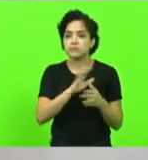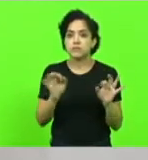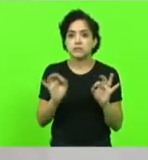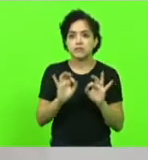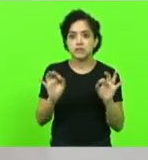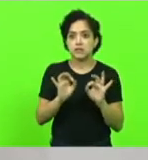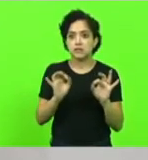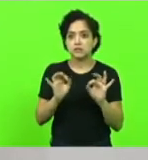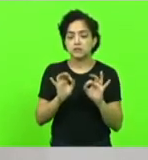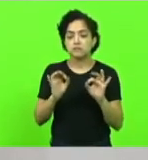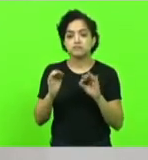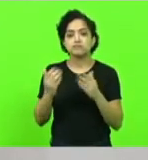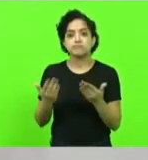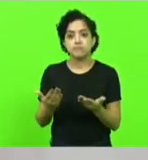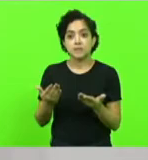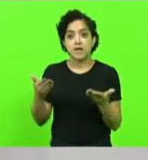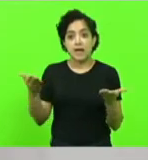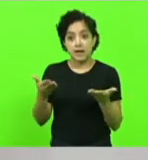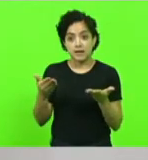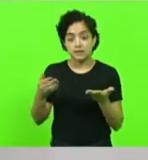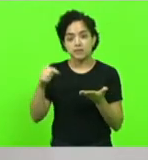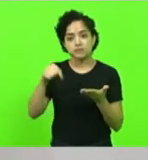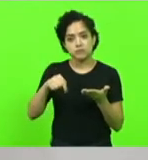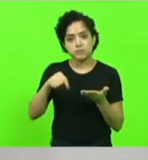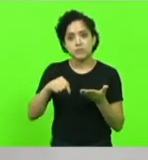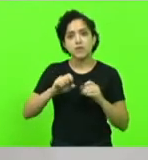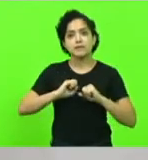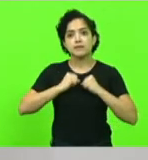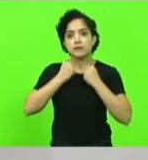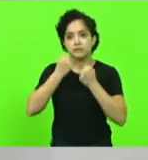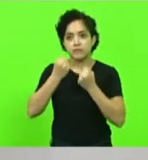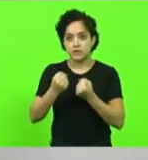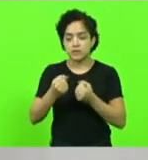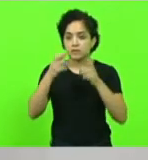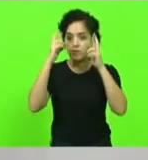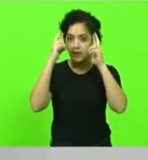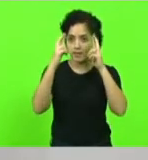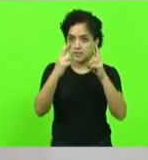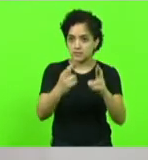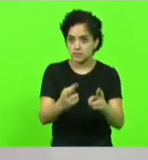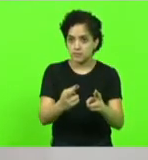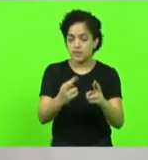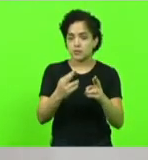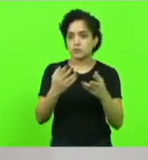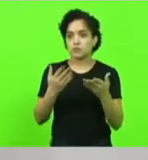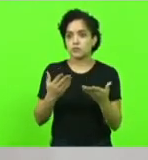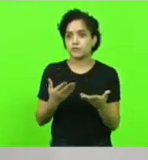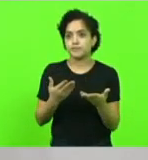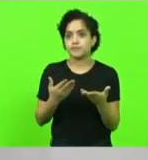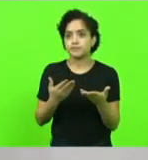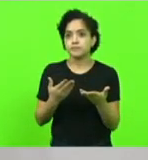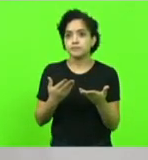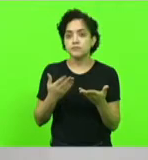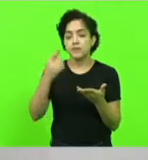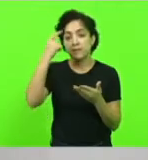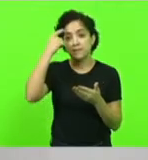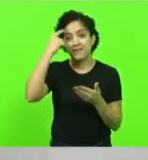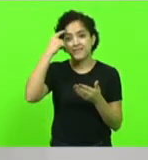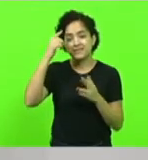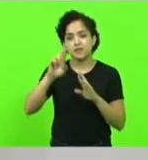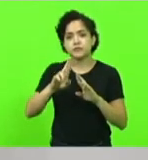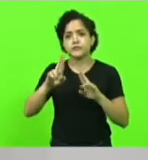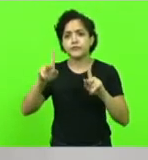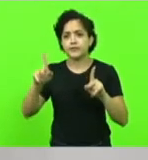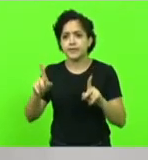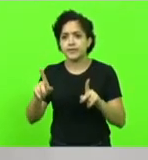todos. Nós estamos aqui advogando para que haja mais respeito nesta casa. Nós não podemos, por pensar diferente,